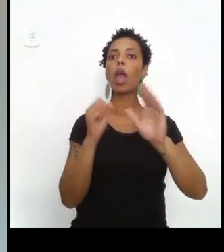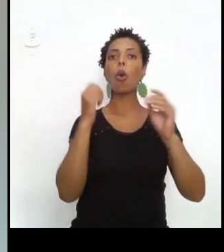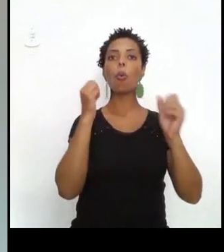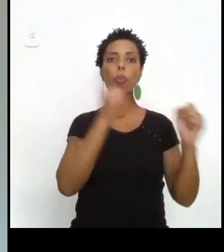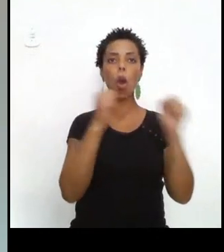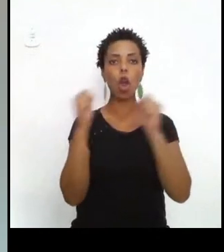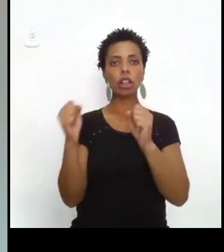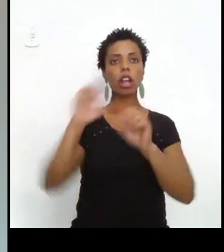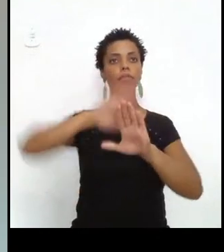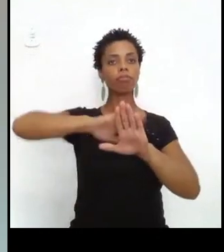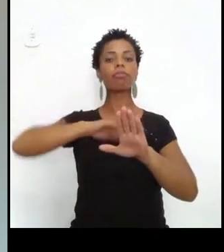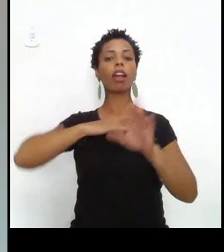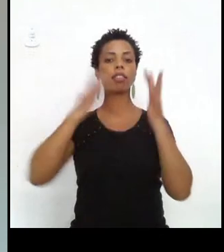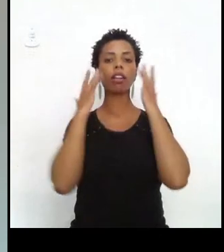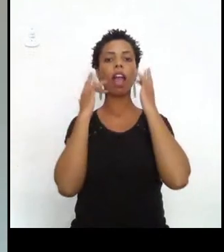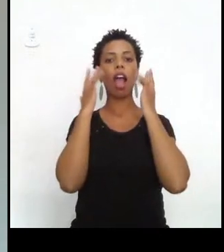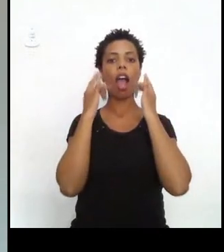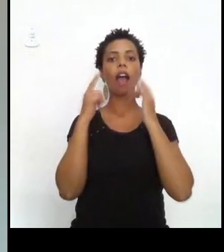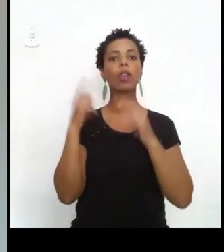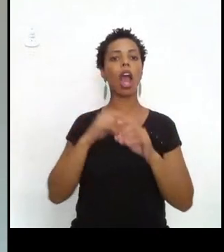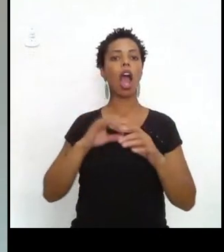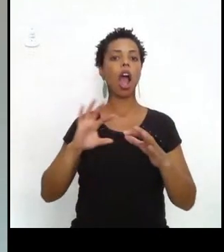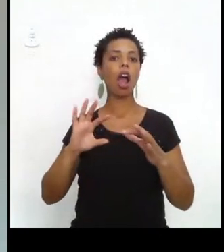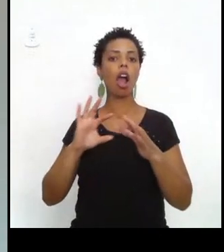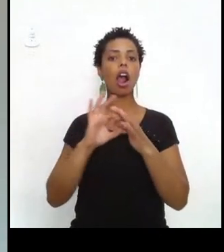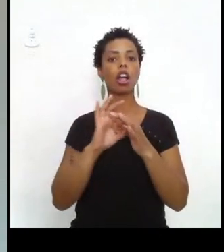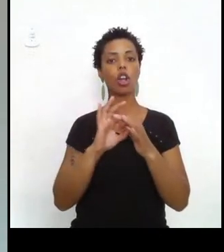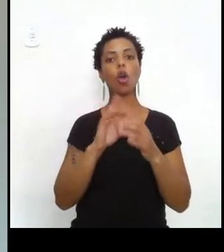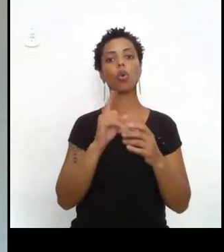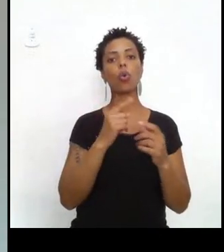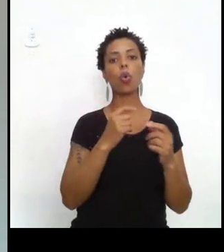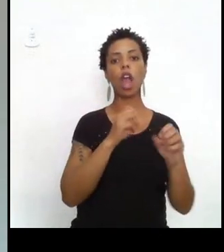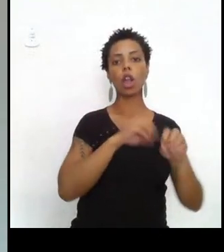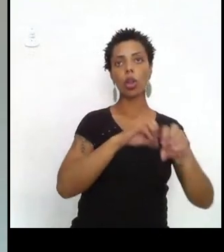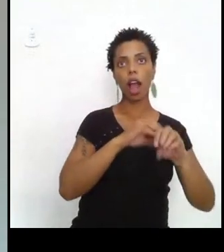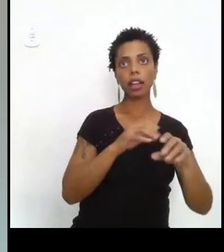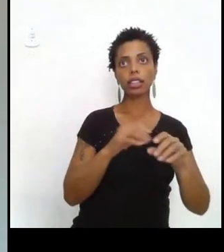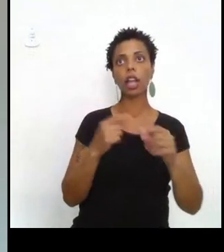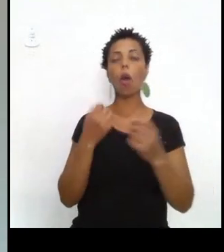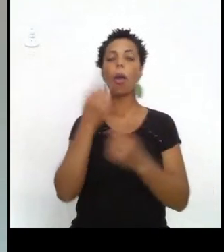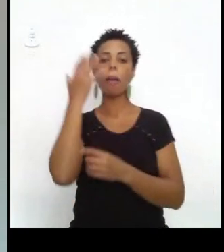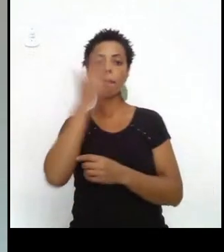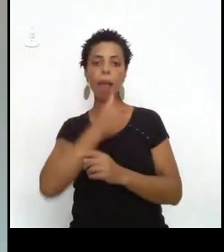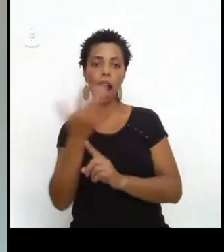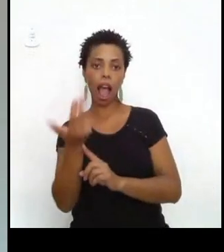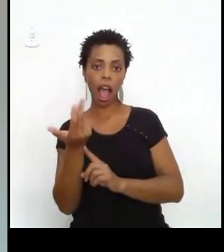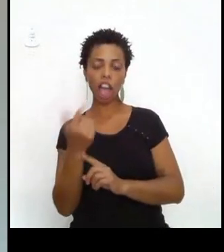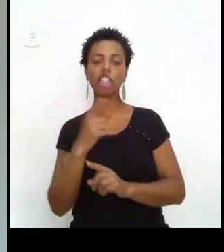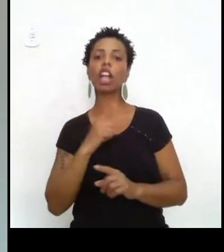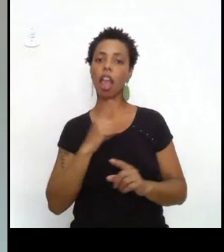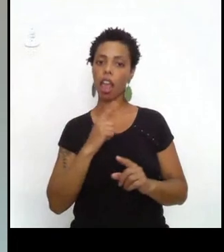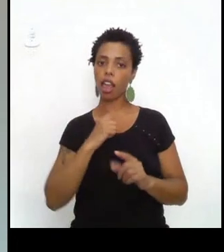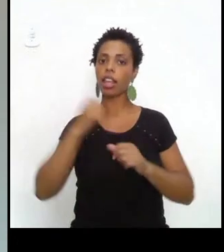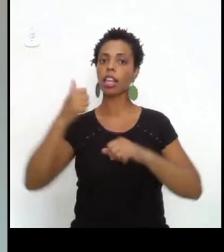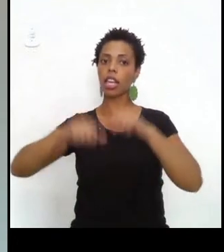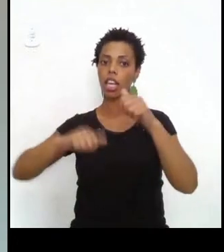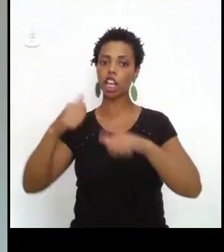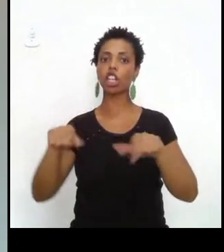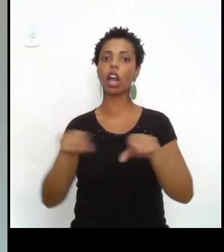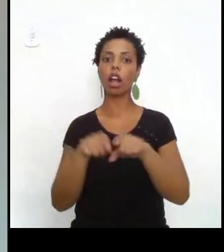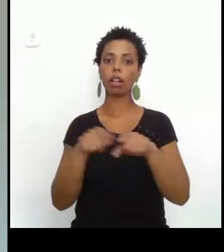sua relação com educação e Belas Artes é crítica e baseada mundial e se fundamenta uma alternância